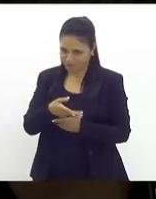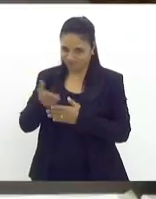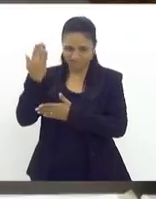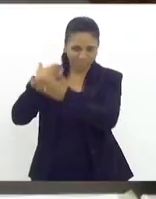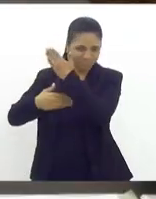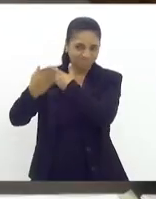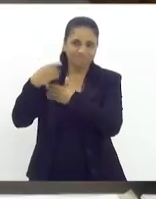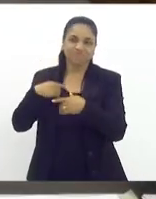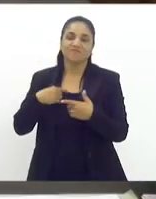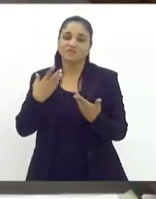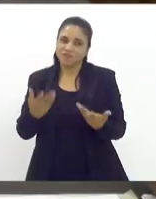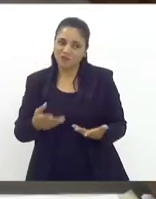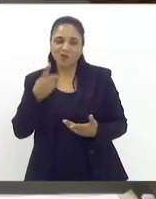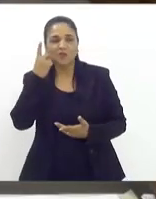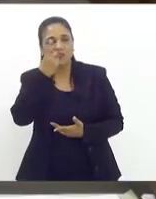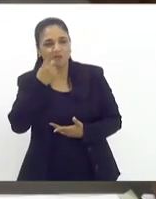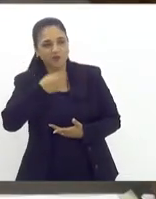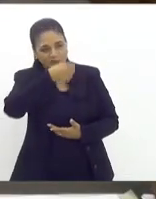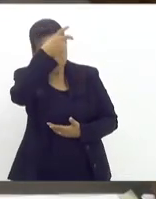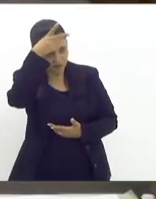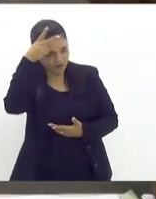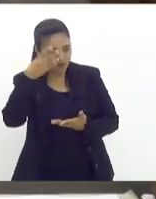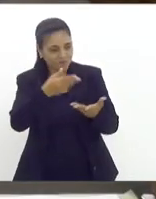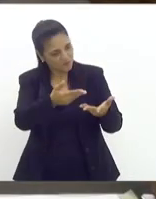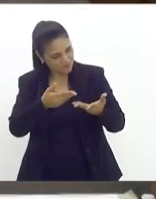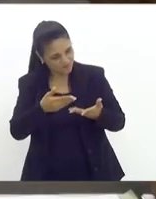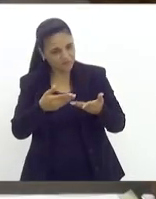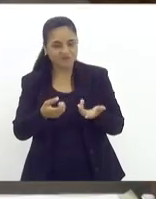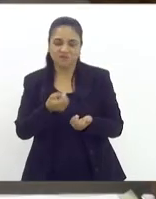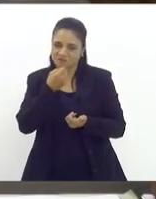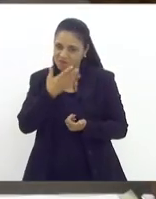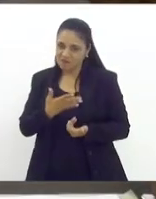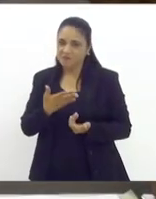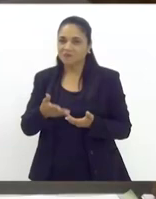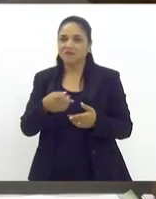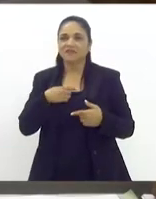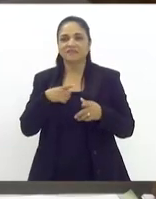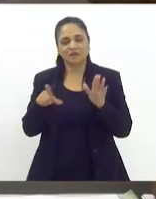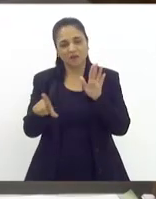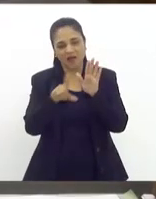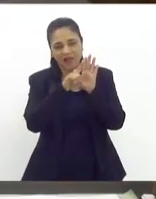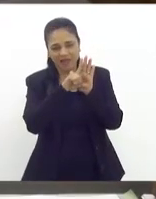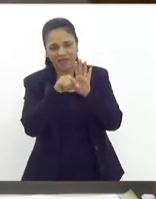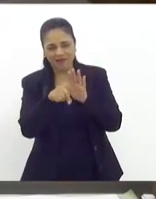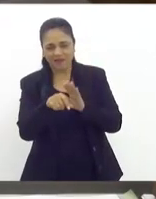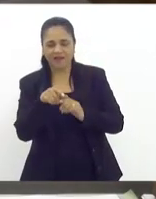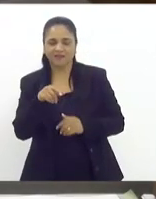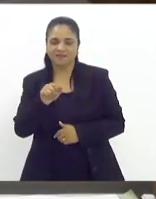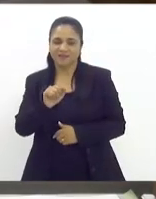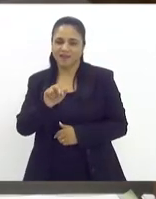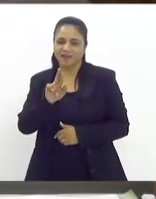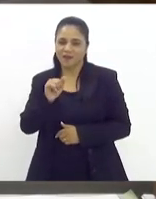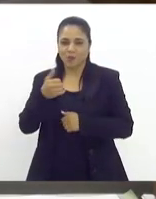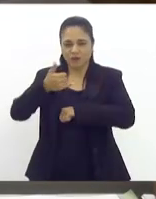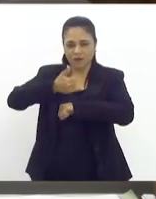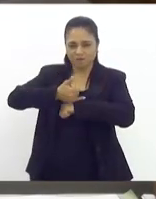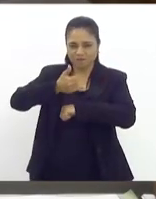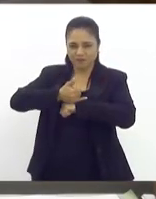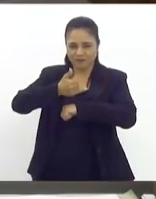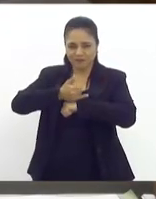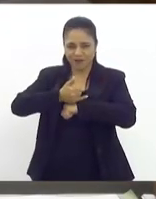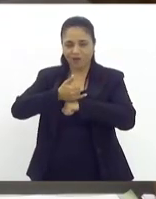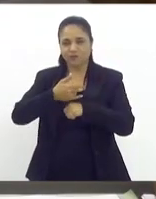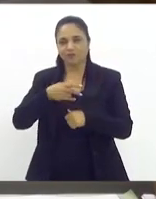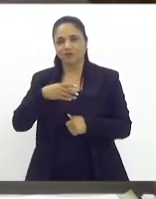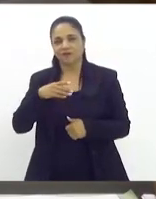Deputado, prefeito, bem-vindo. Existe lei lá reconhecendo a pontinha do Outeiro lá como capital estadual do kitesurf? Tem